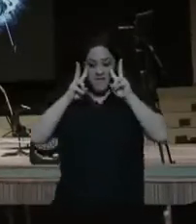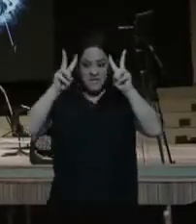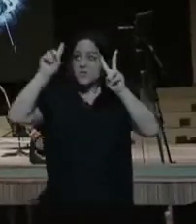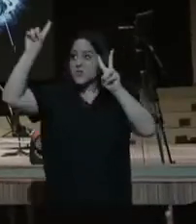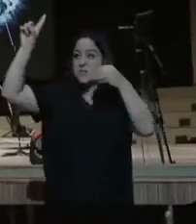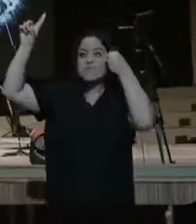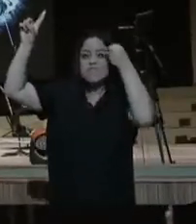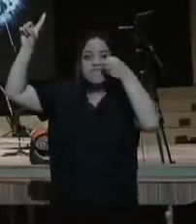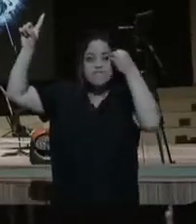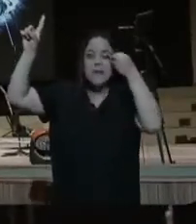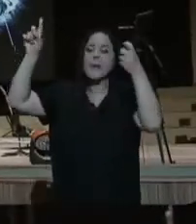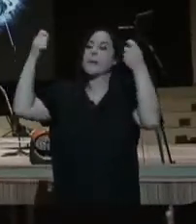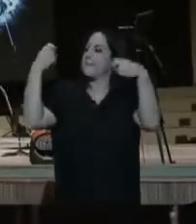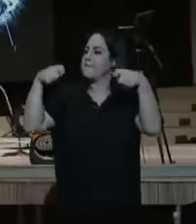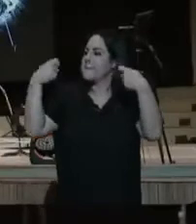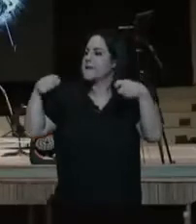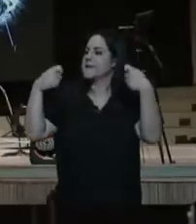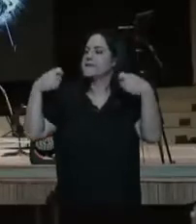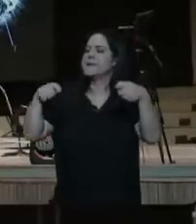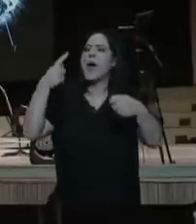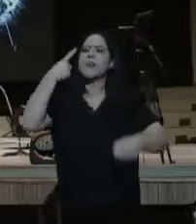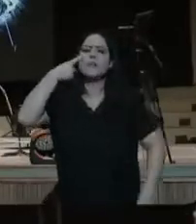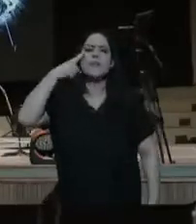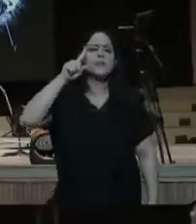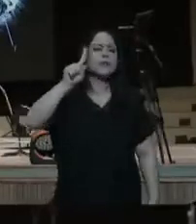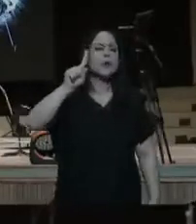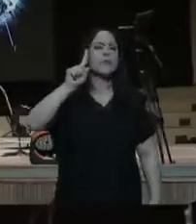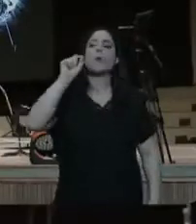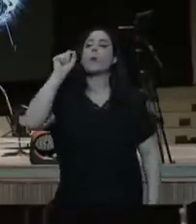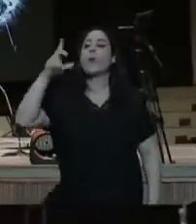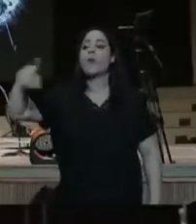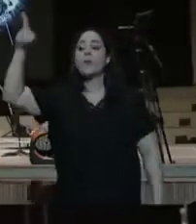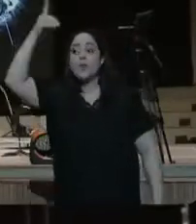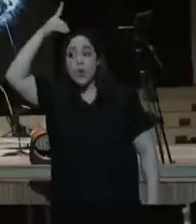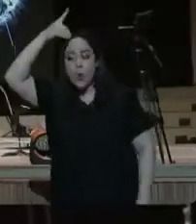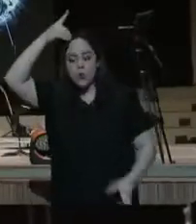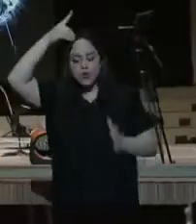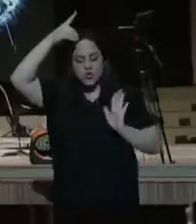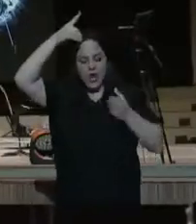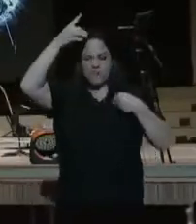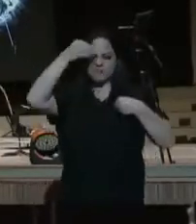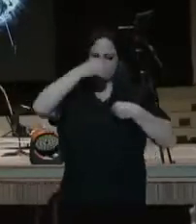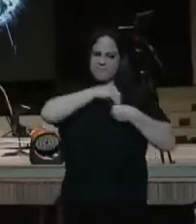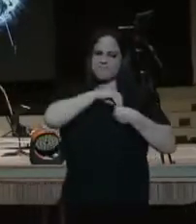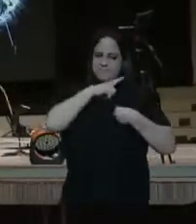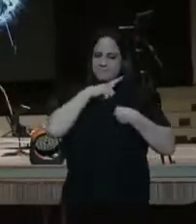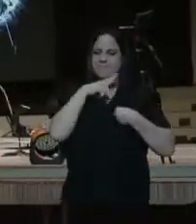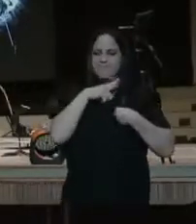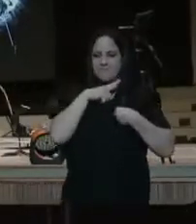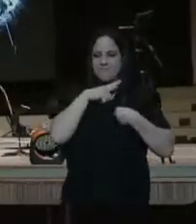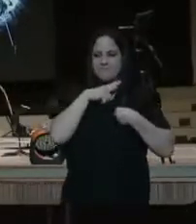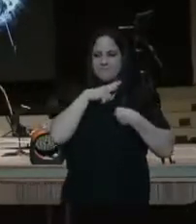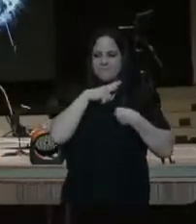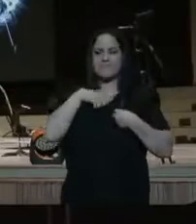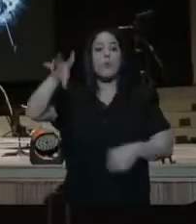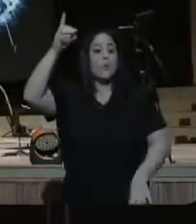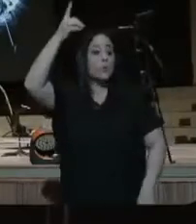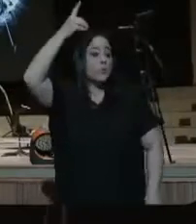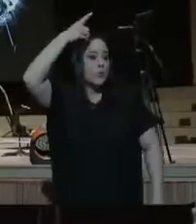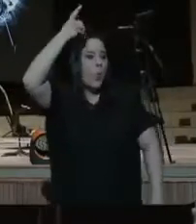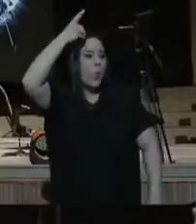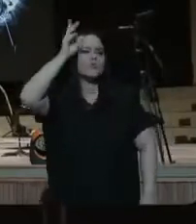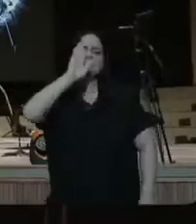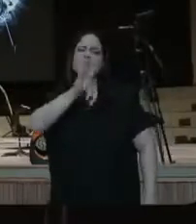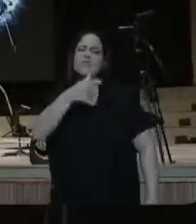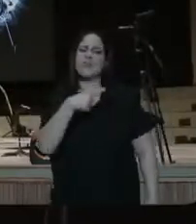gente tem que entrar na situação de descobrir os dois que já estão aí escondidos os dois já estão